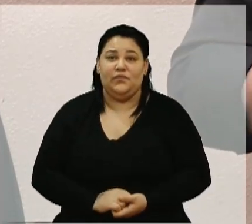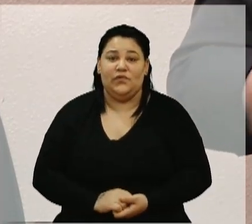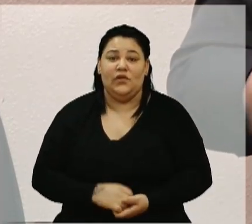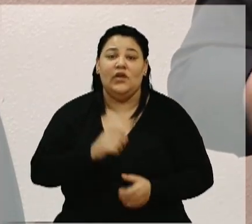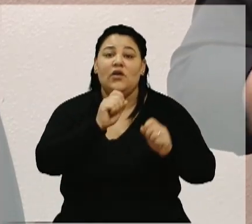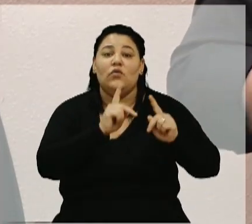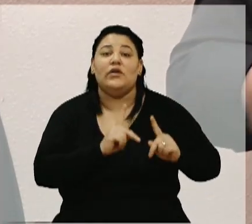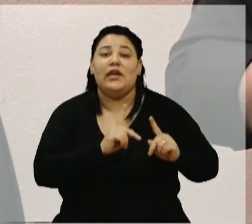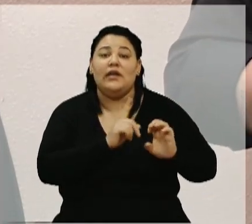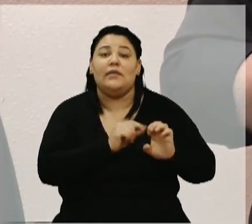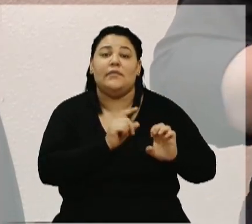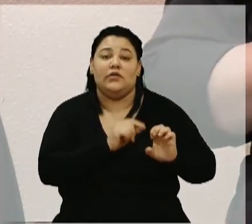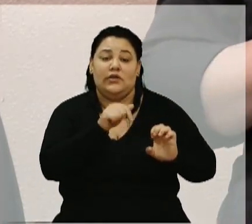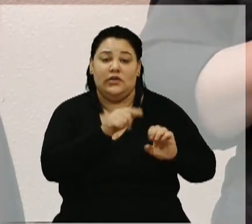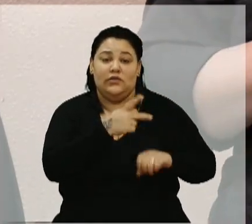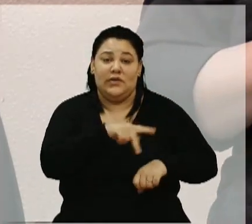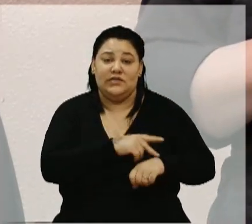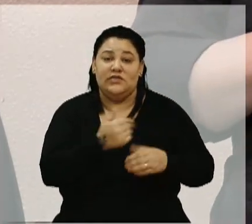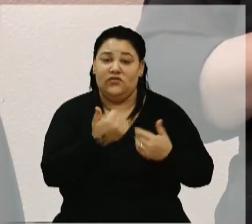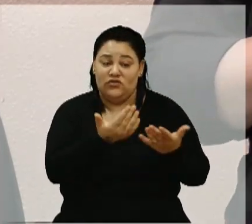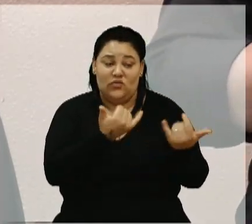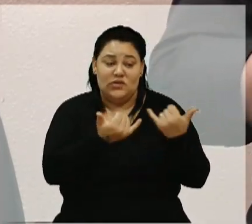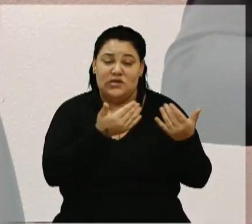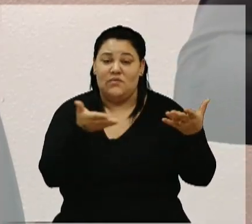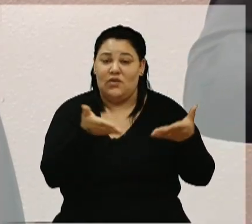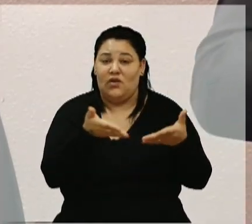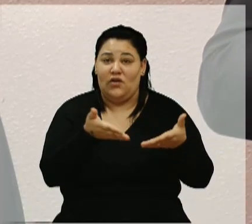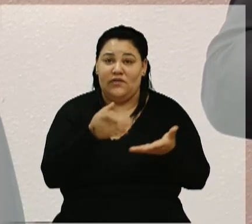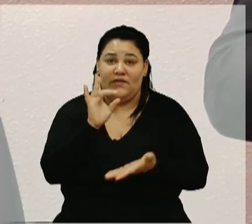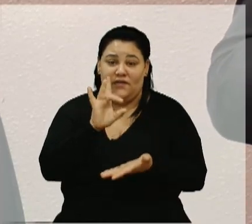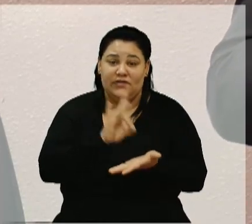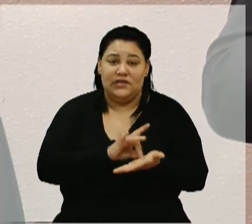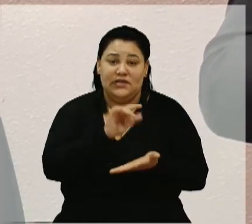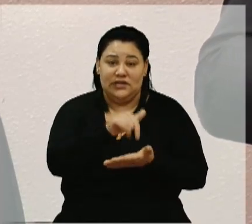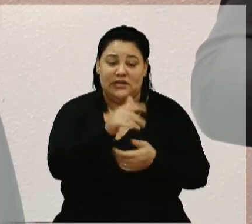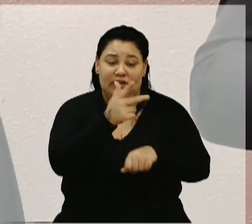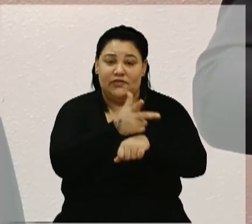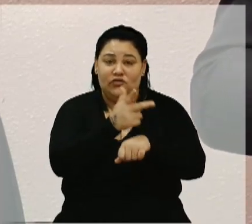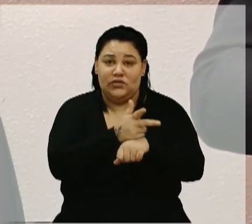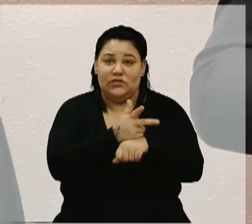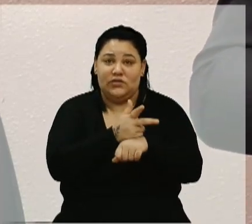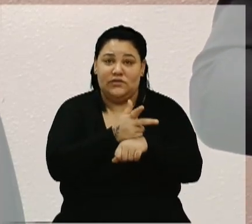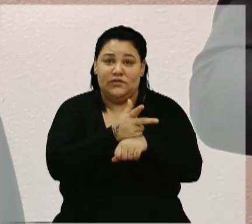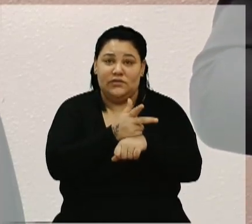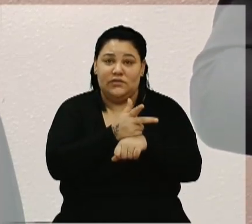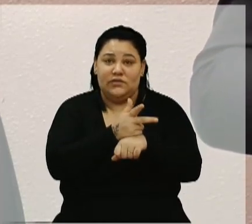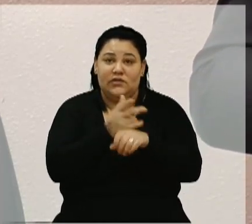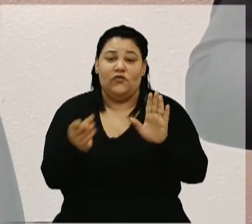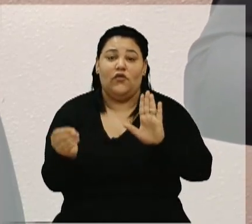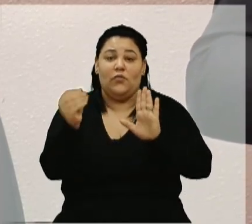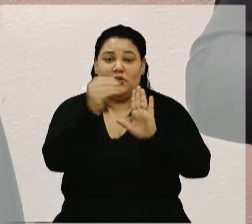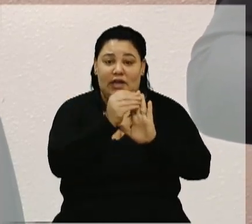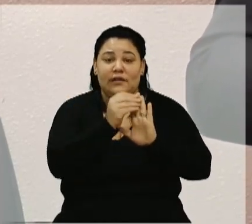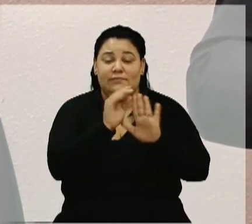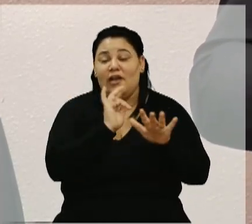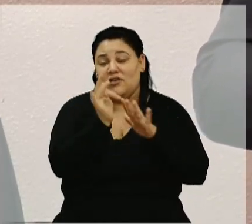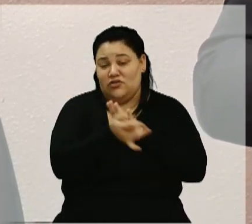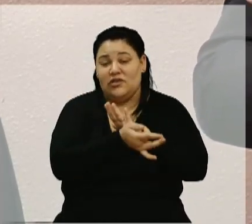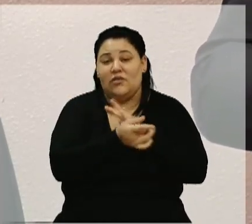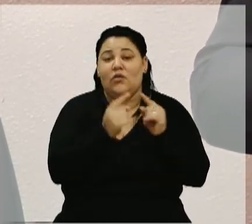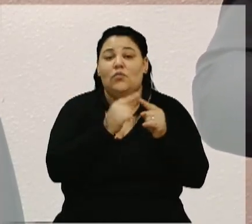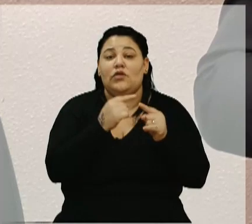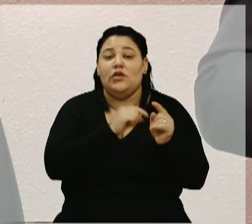nesse país. E vou dar um exemplo agora, que vai ficar registrado, e está aqui o videozinho que eu vou, inclusive, postar nas minhas redes, porque eu posso